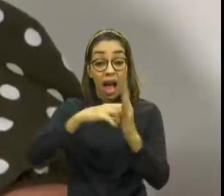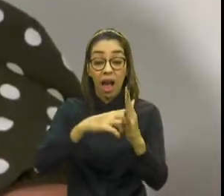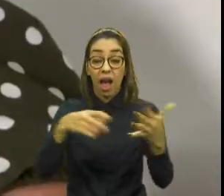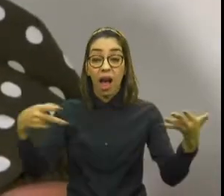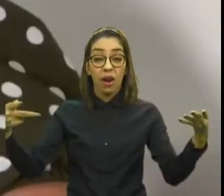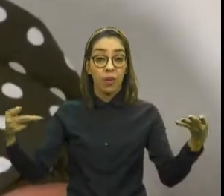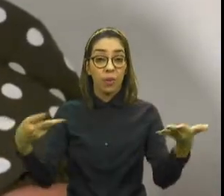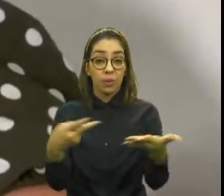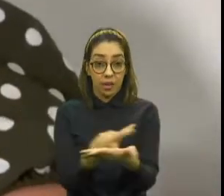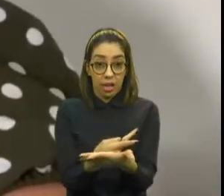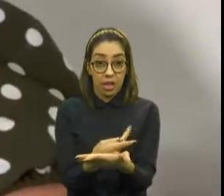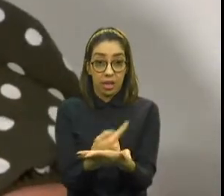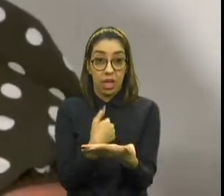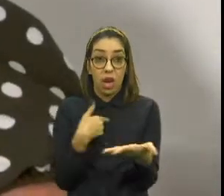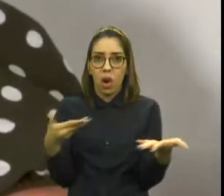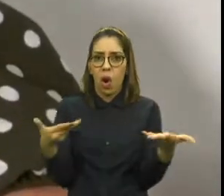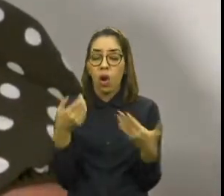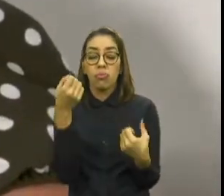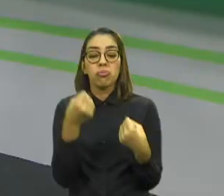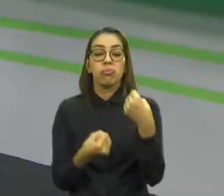dirige por nós e pelos outros.